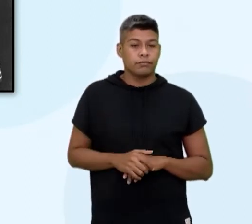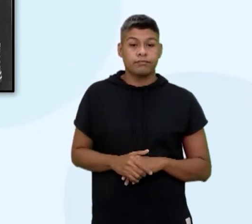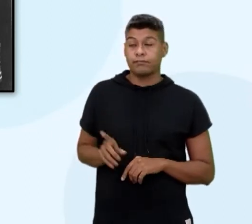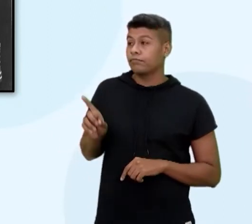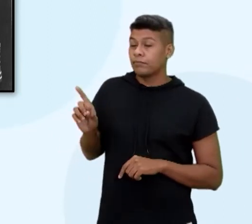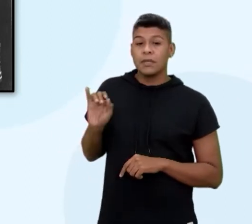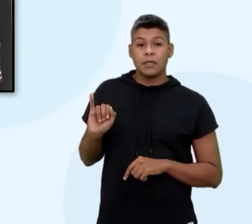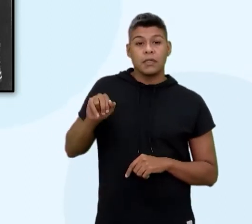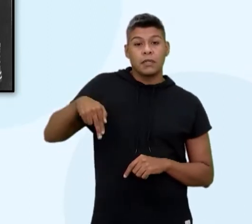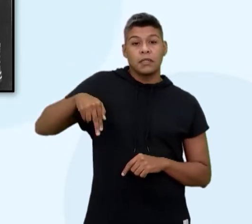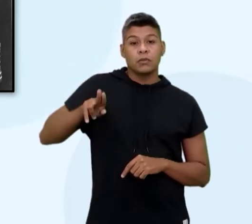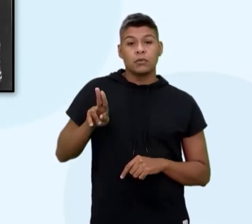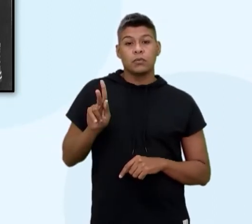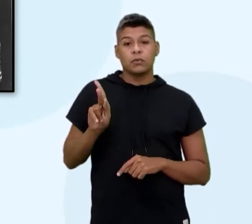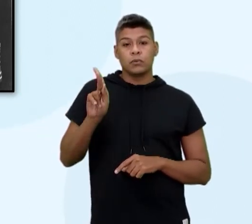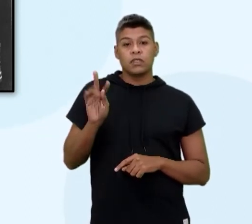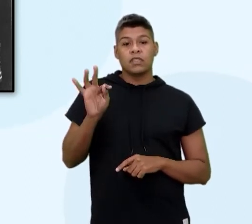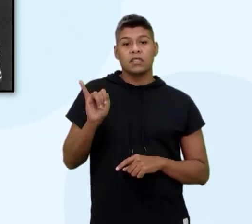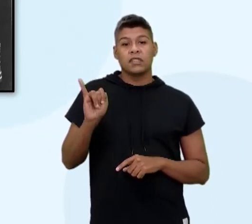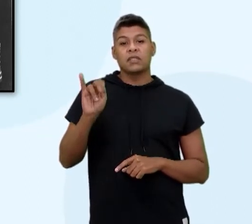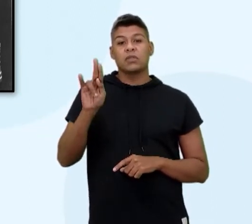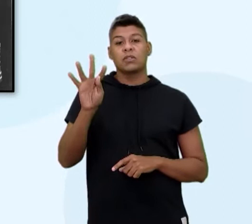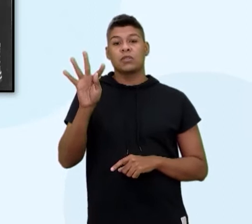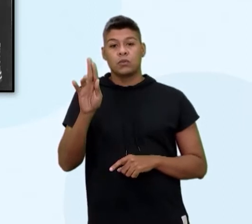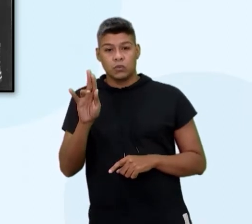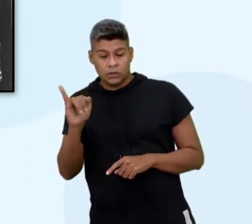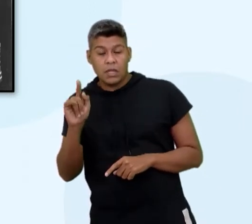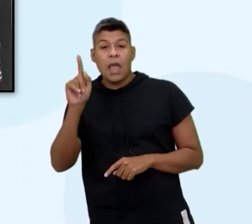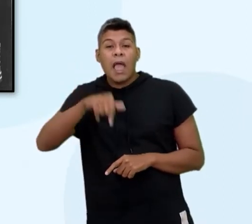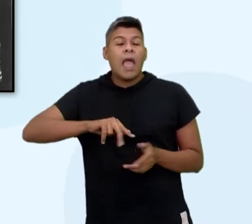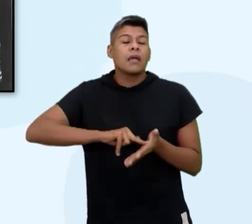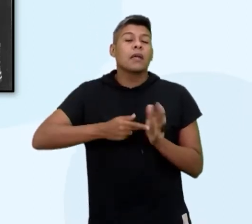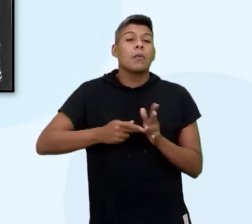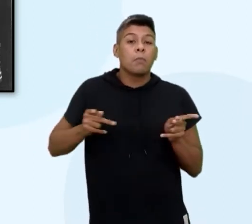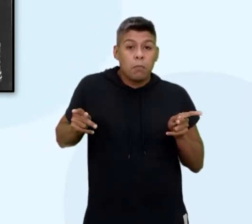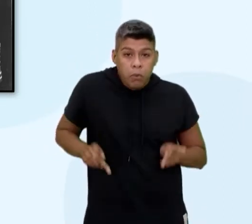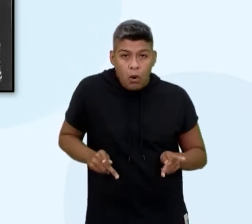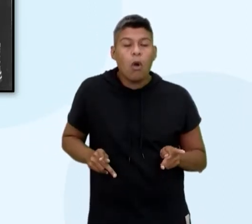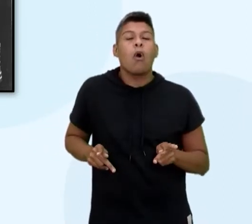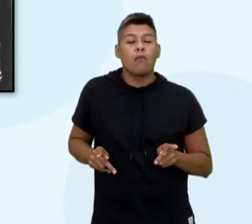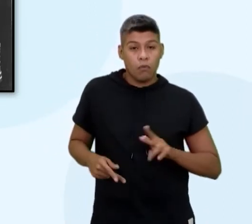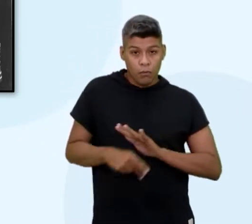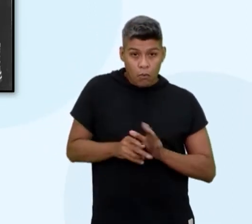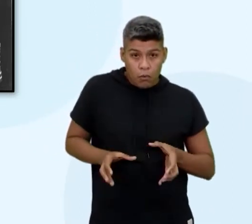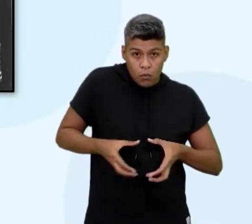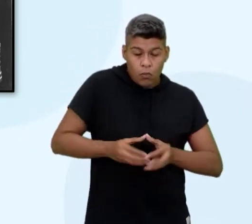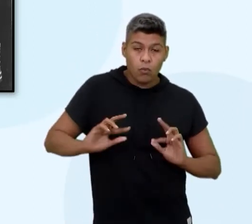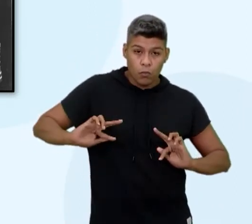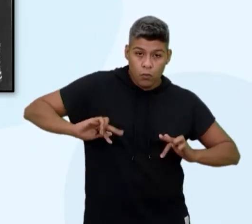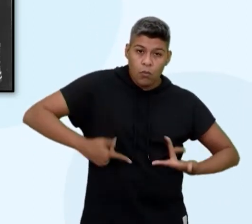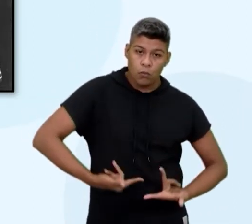Inuit significa povo, na língua lá deles, oficial. E é o nome genérico para grupos